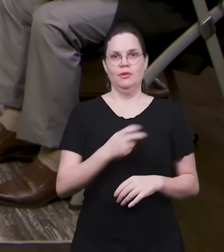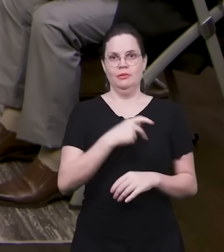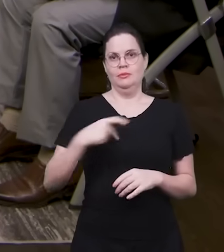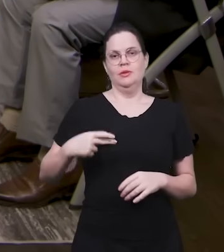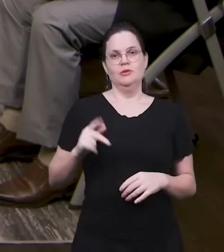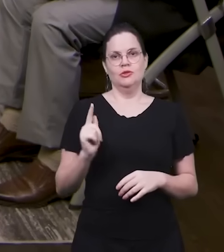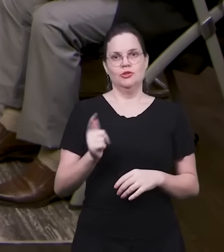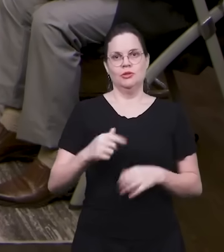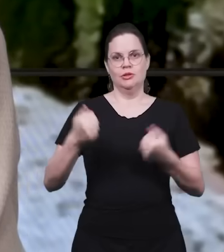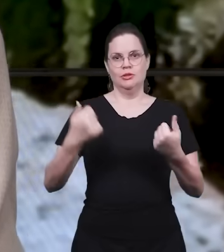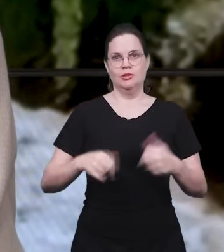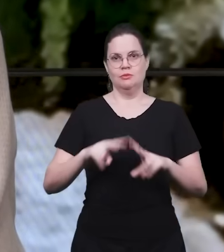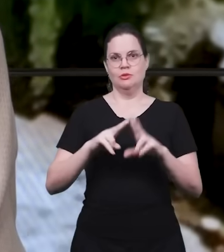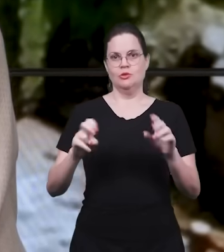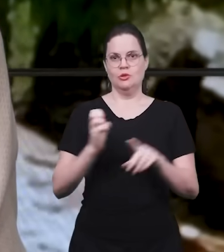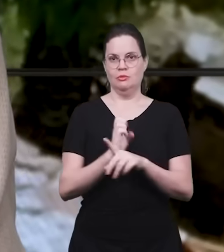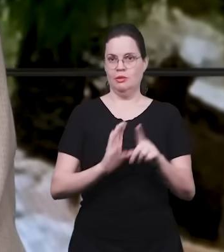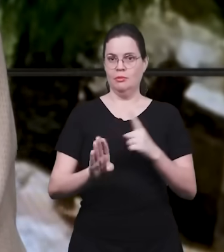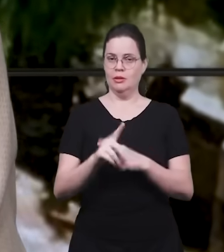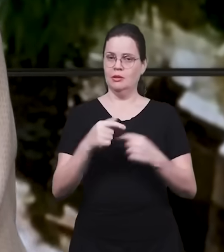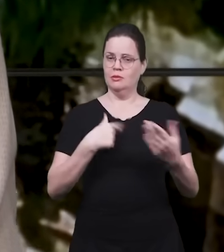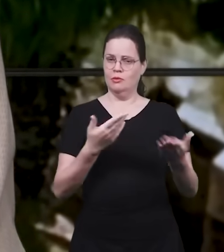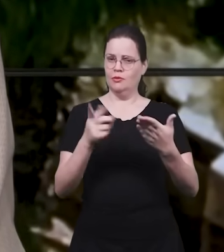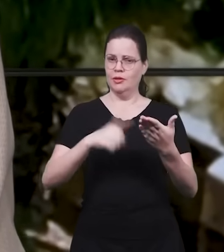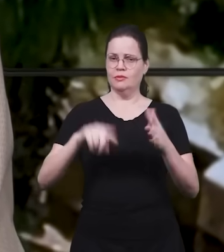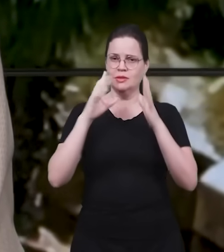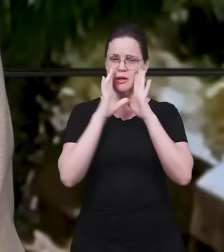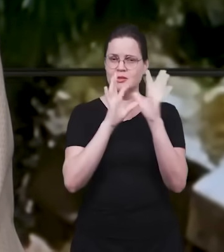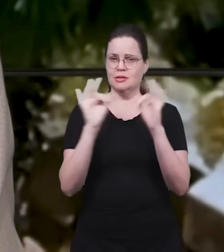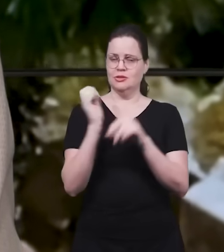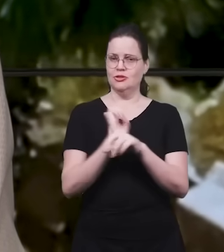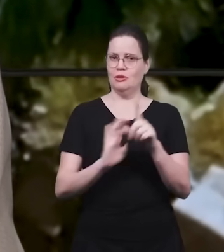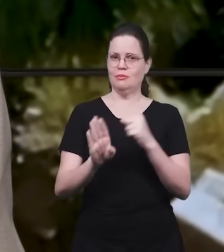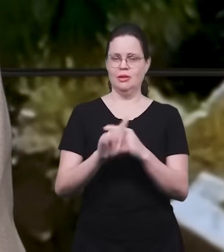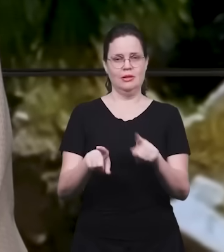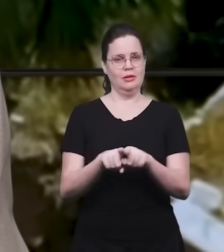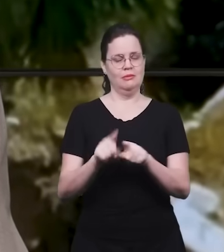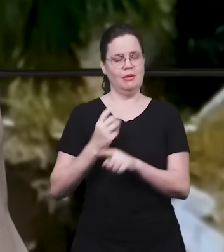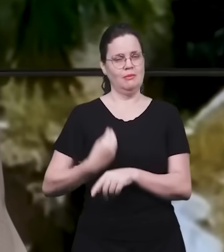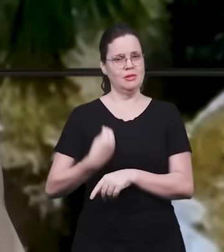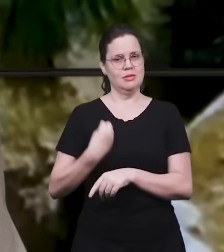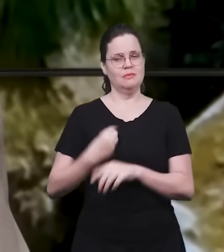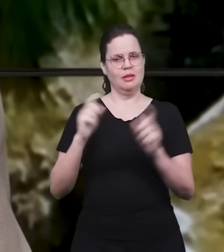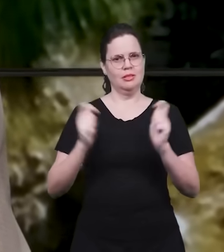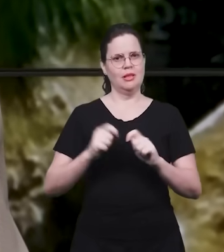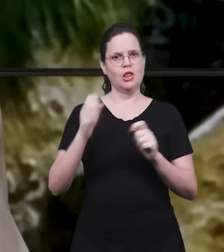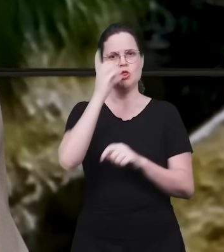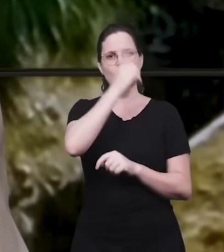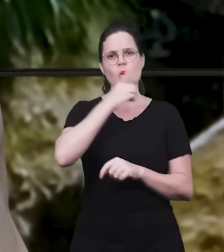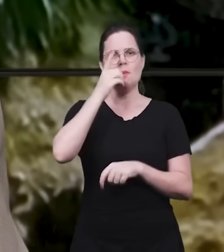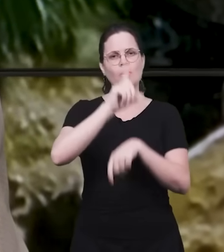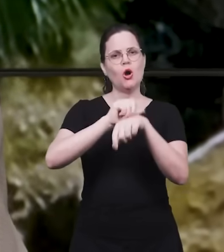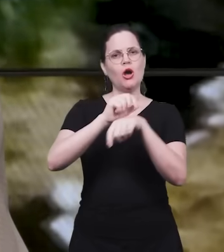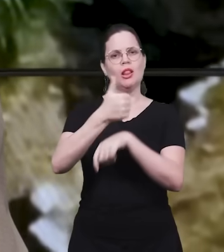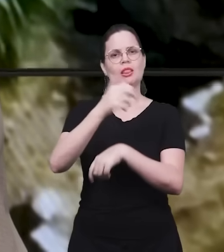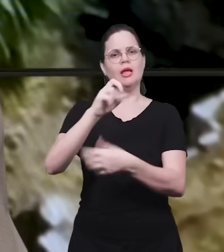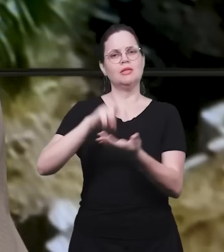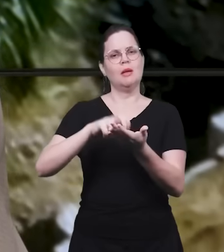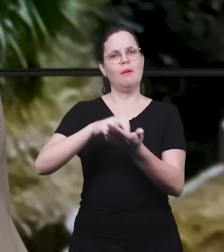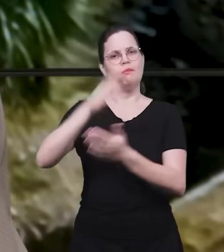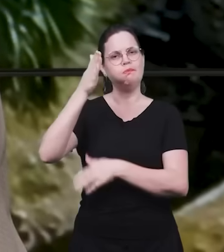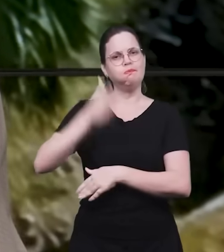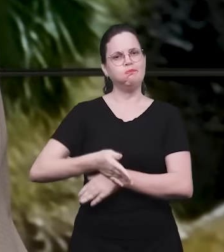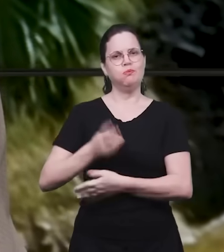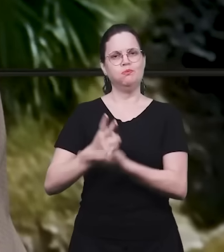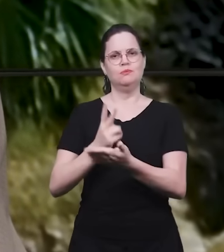falou sobre a Escola Bíblica Dominical, eu quero convidar você a assistir, participar da Escola Bíblica Dominical todos os domingos, pontualmente às 10 horas